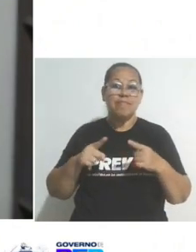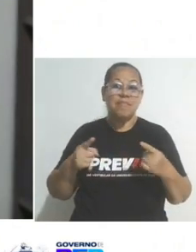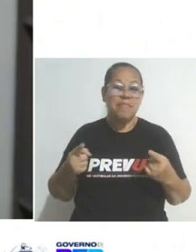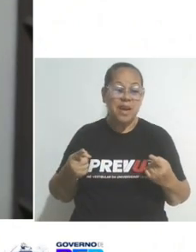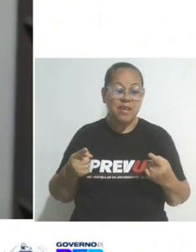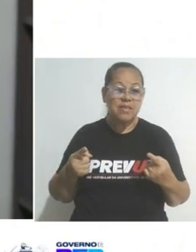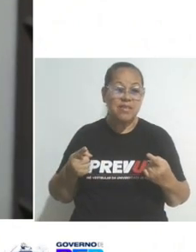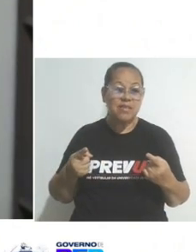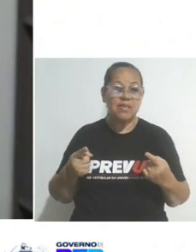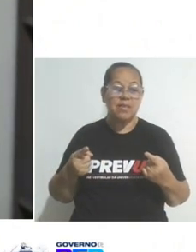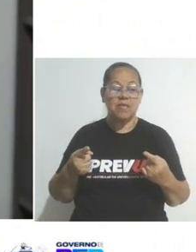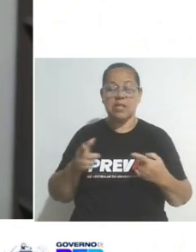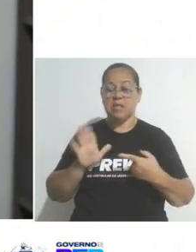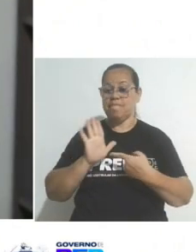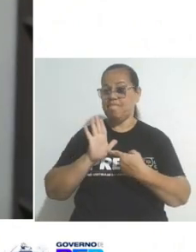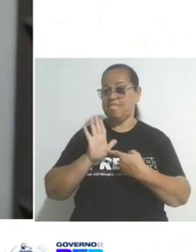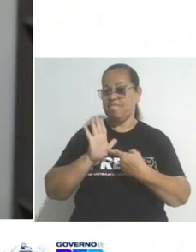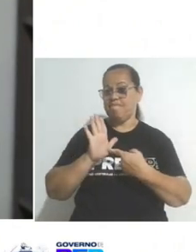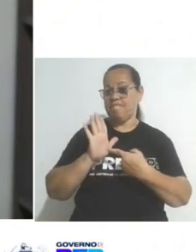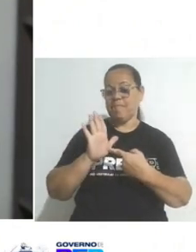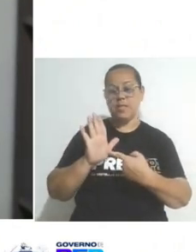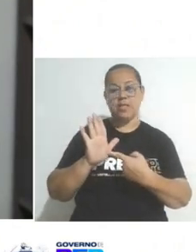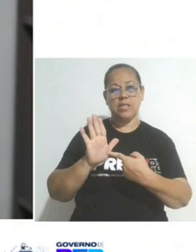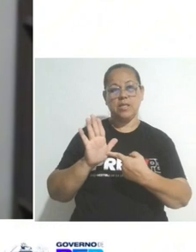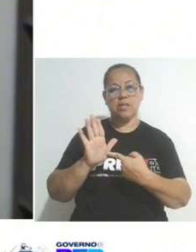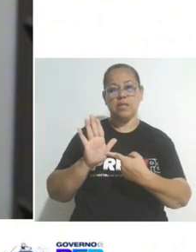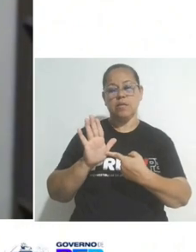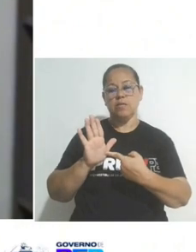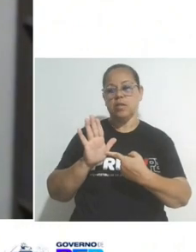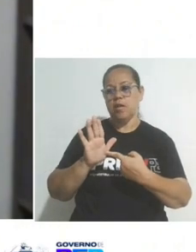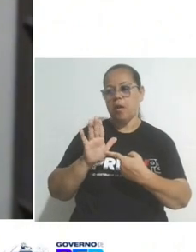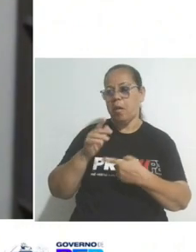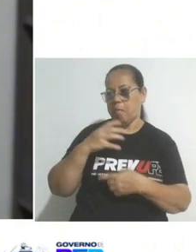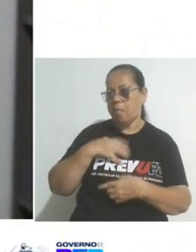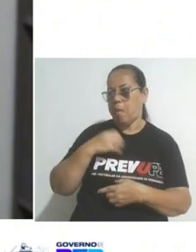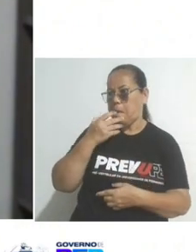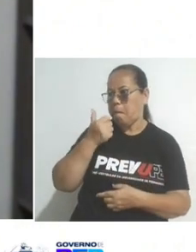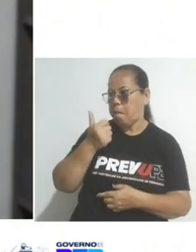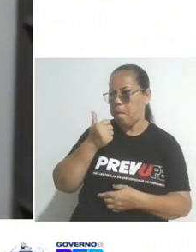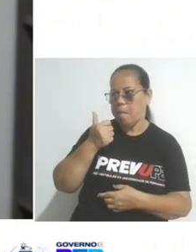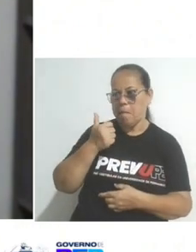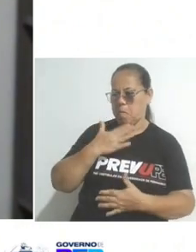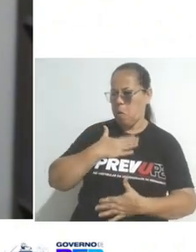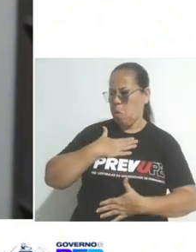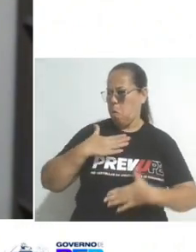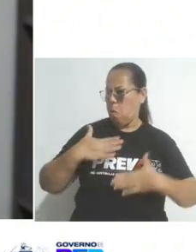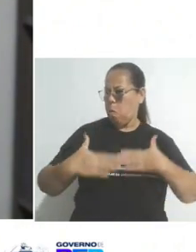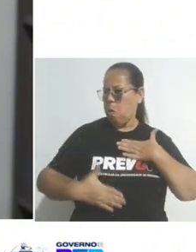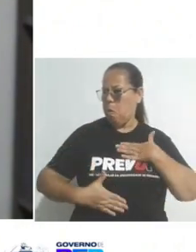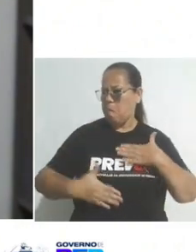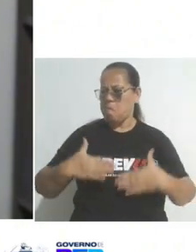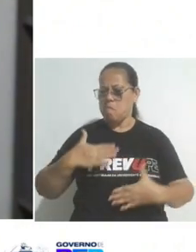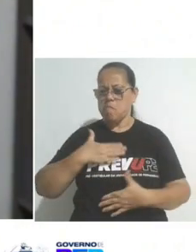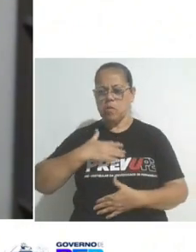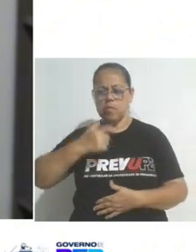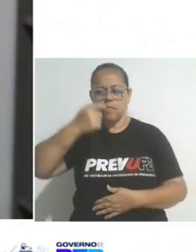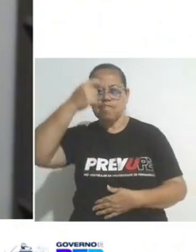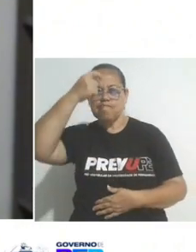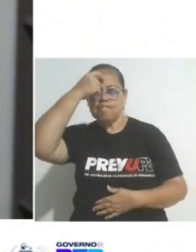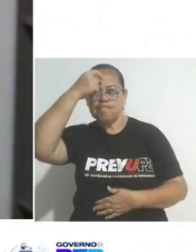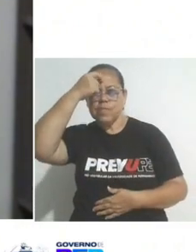quando essa apresentação cria um ideal de forma física e psíquica